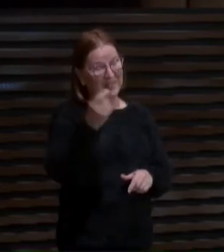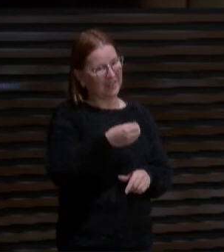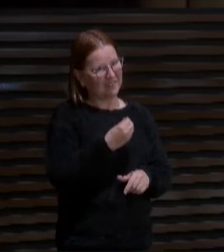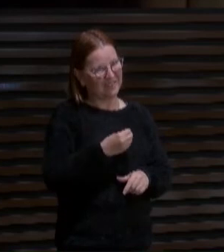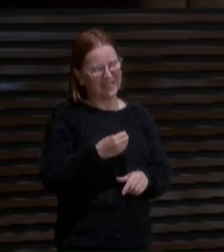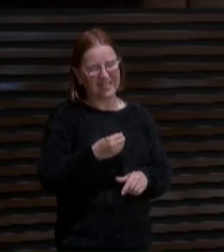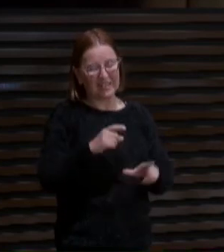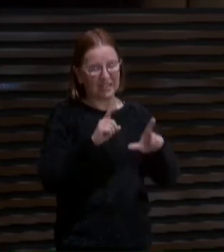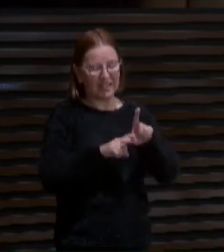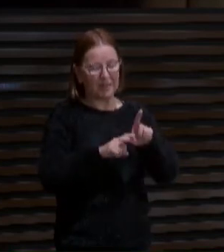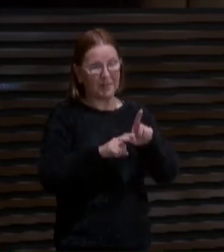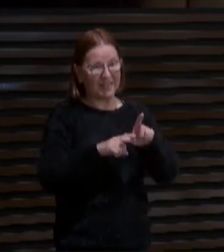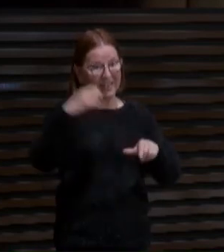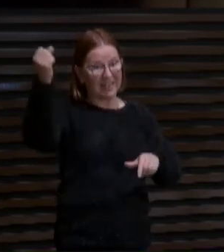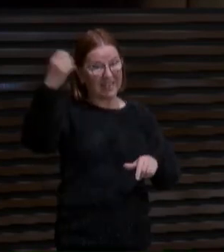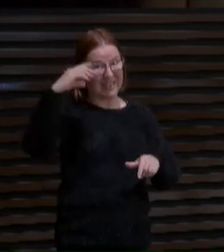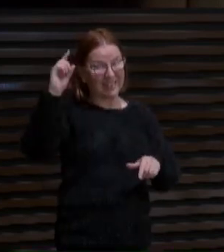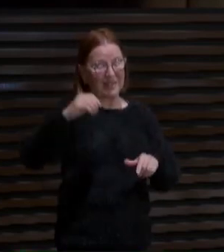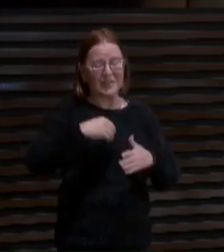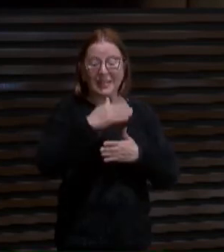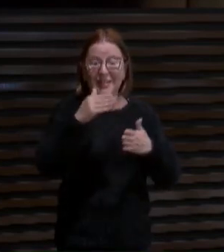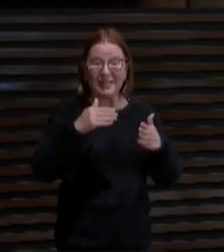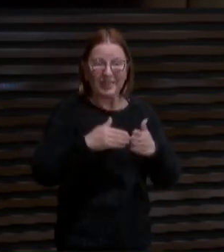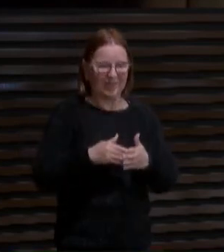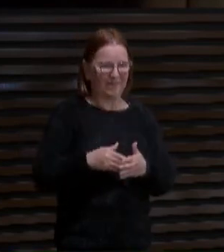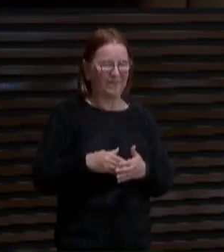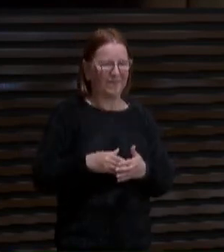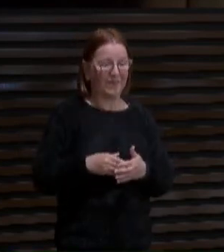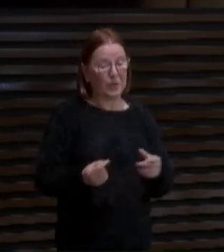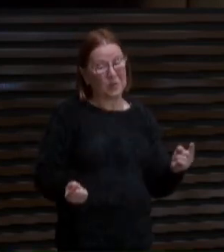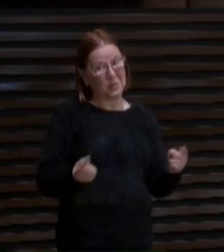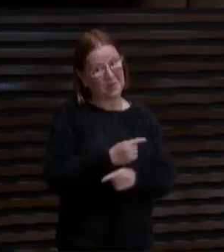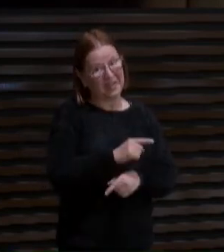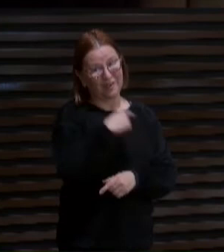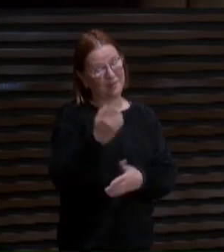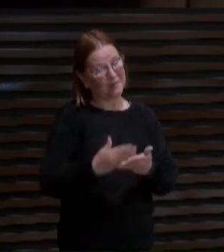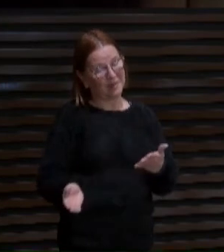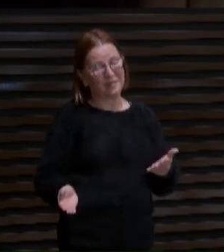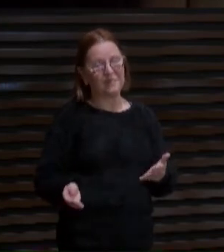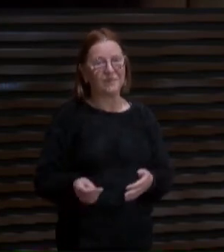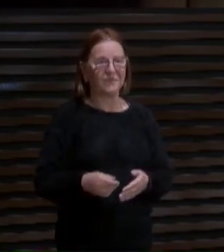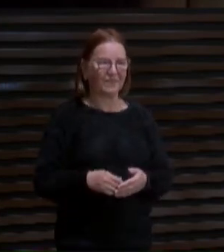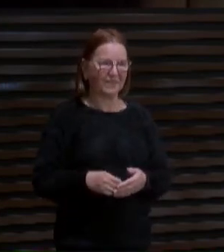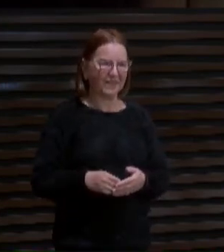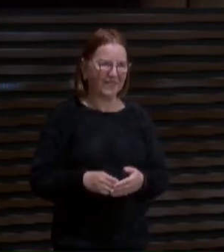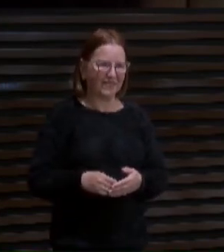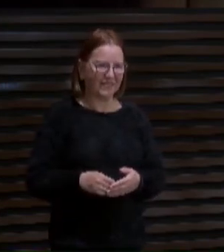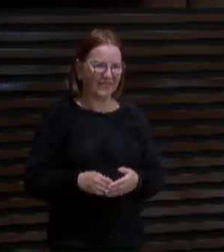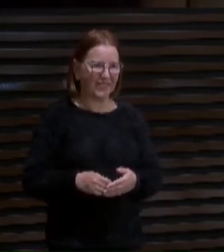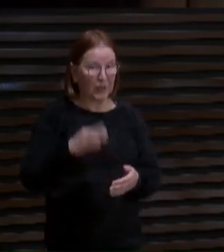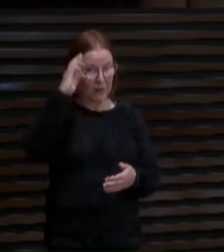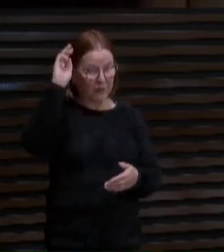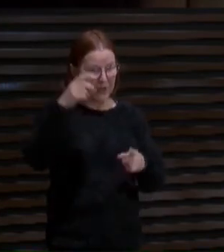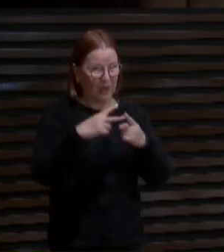tudo em tudo se nós estamos perdidos o senhor disciplina todos os filhos a quem recebe e por